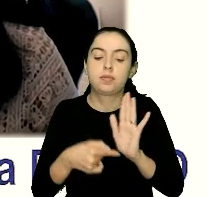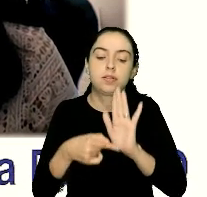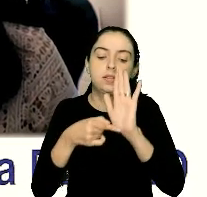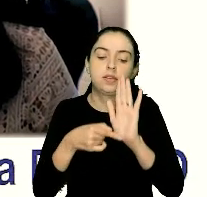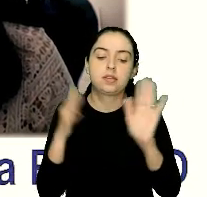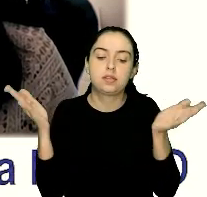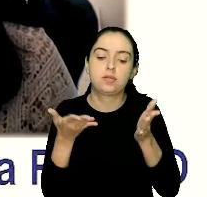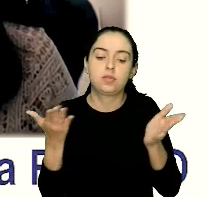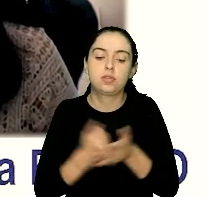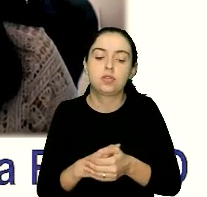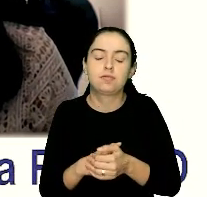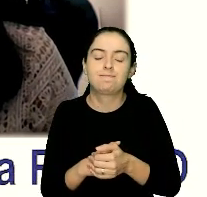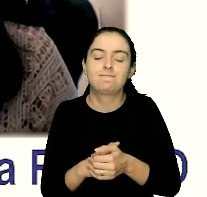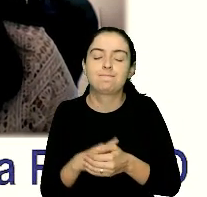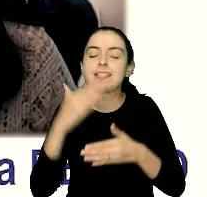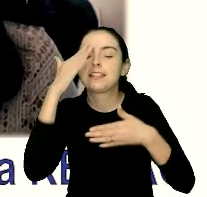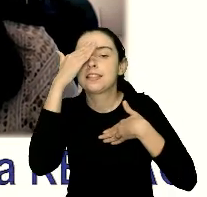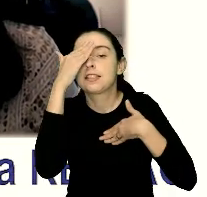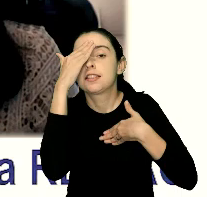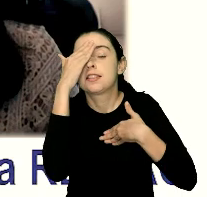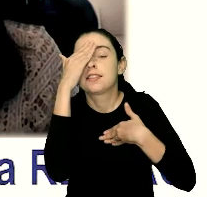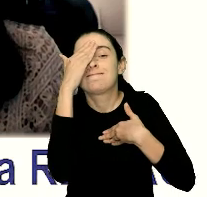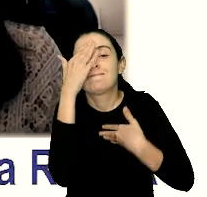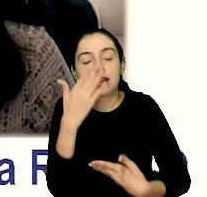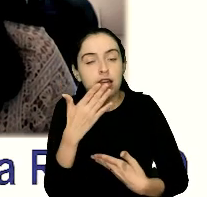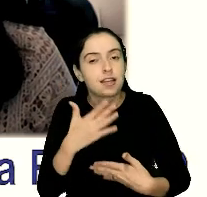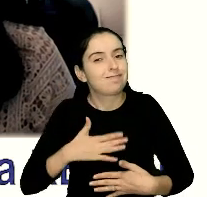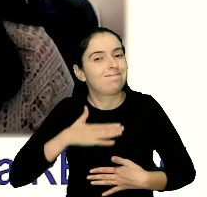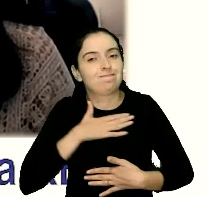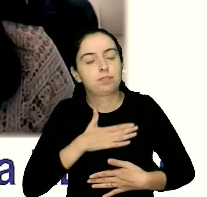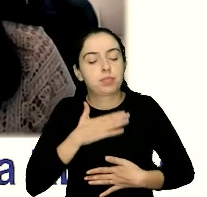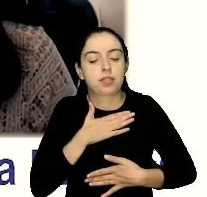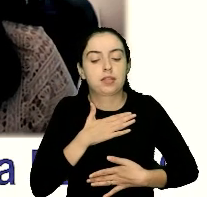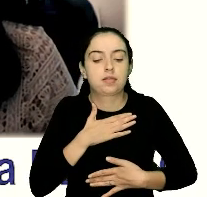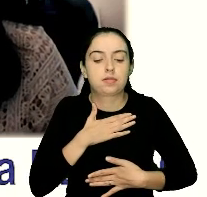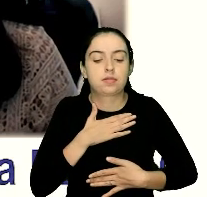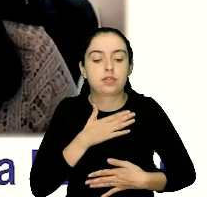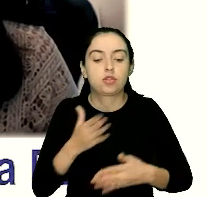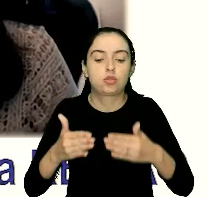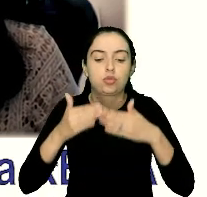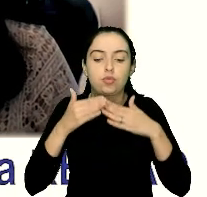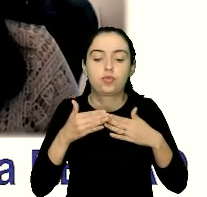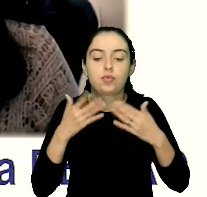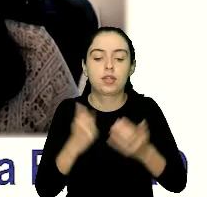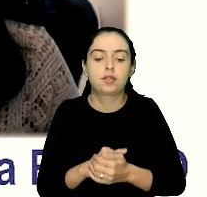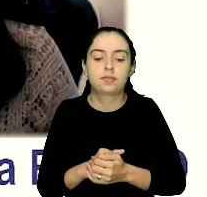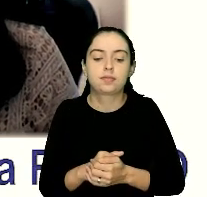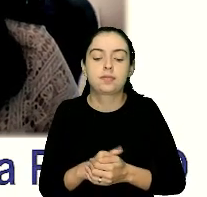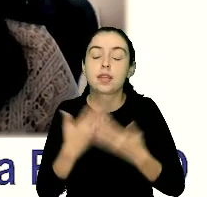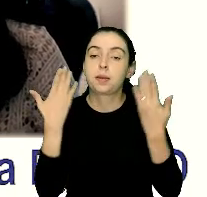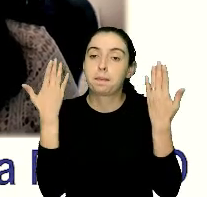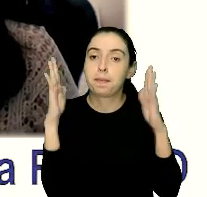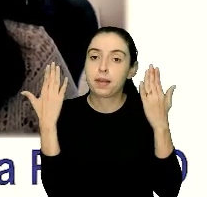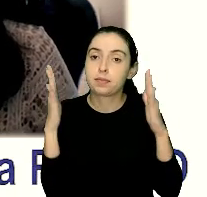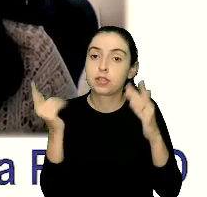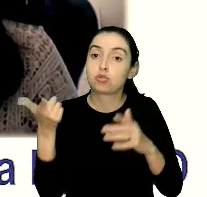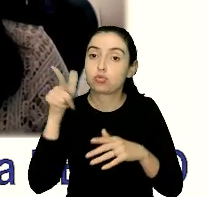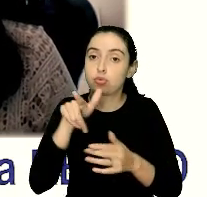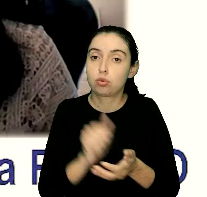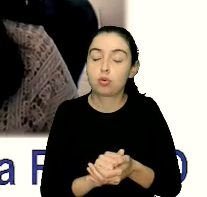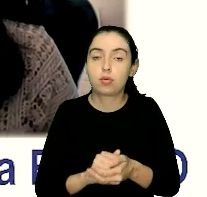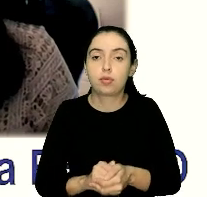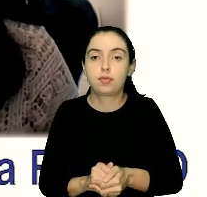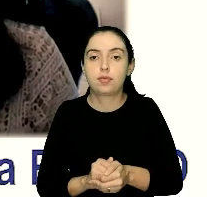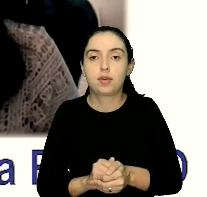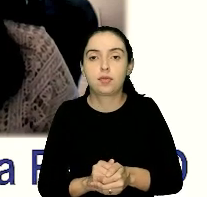grata pelo convite e parabenizo mais uma vez a instituição por